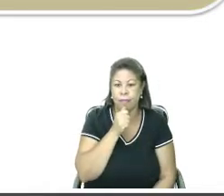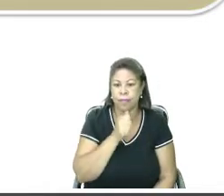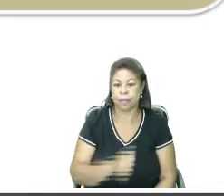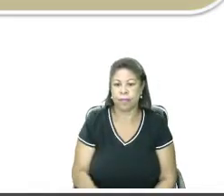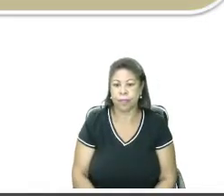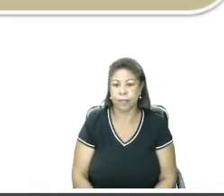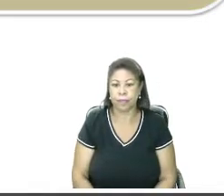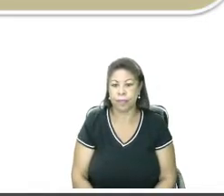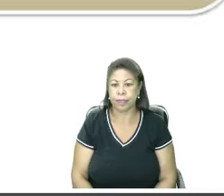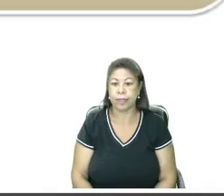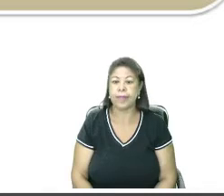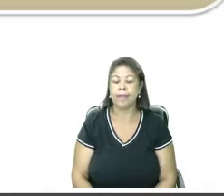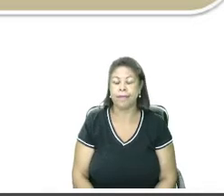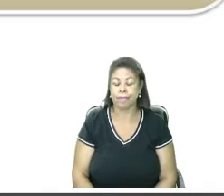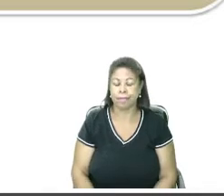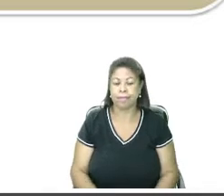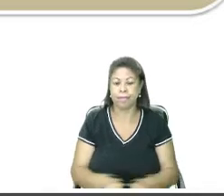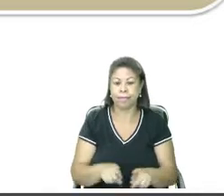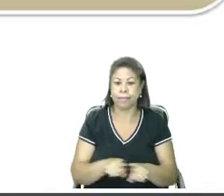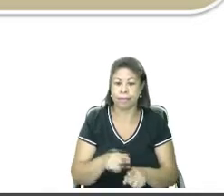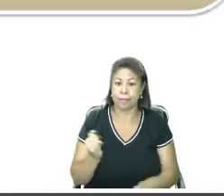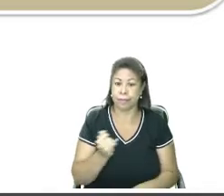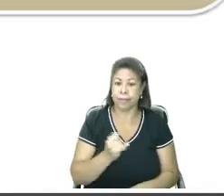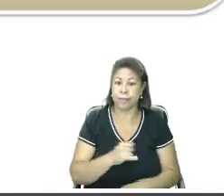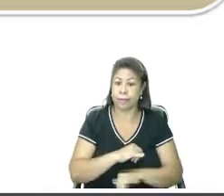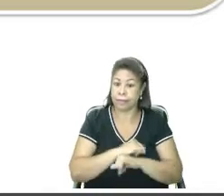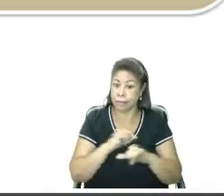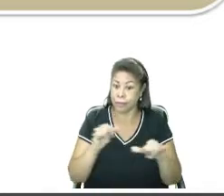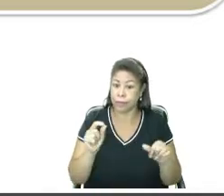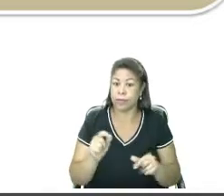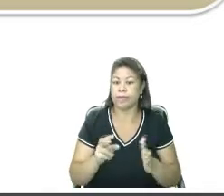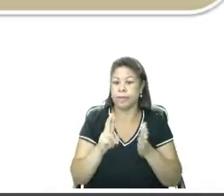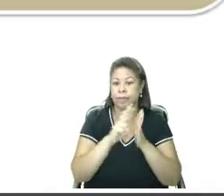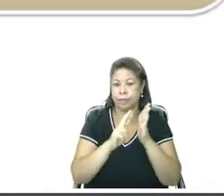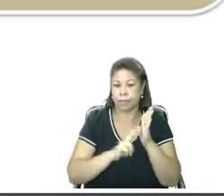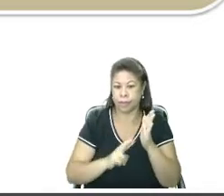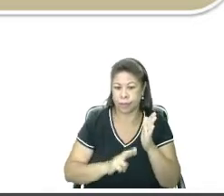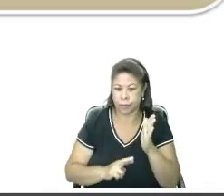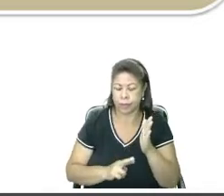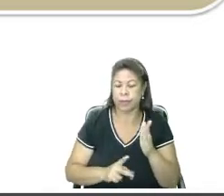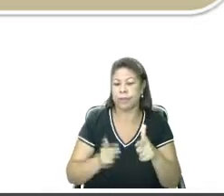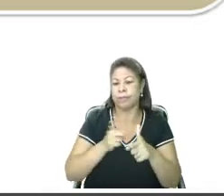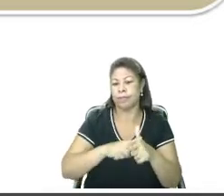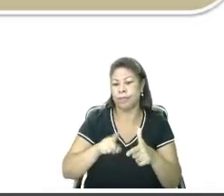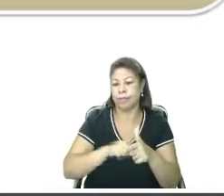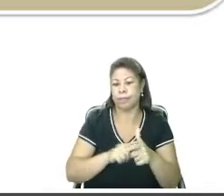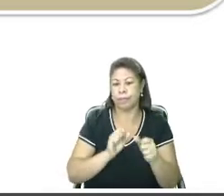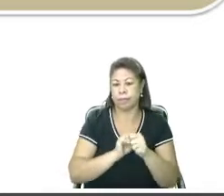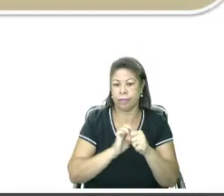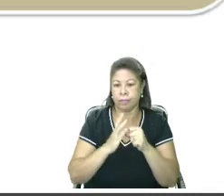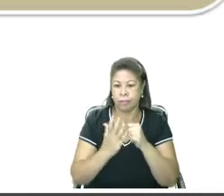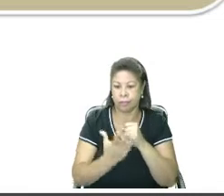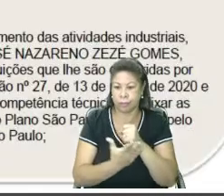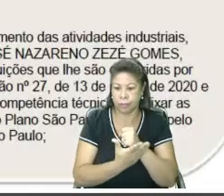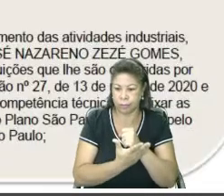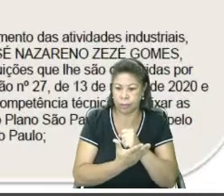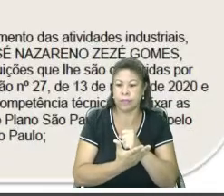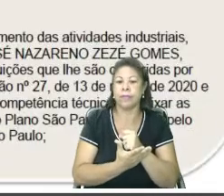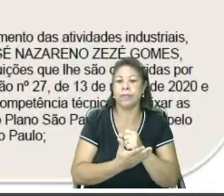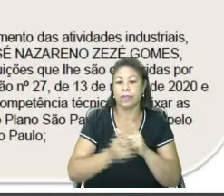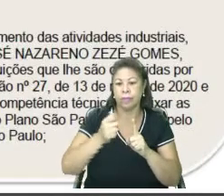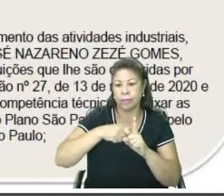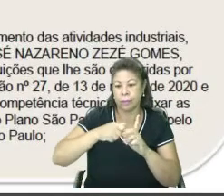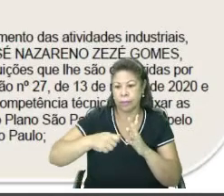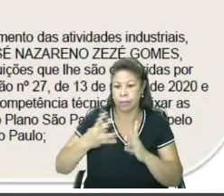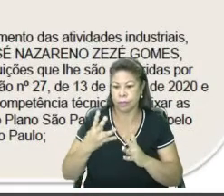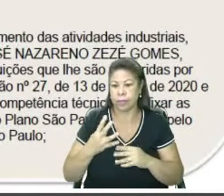A gente começa também falando nesse relatório do enfrentamento à pandemia, como nos últimos quadrimestres.